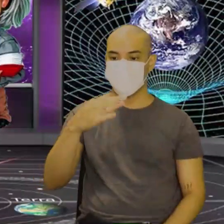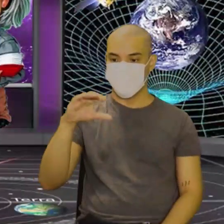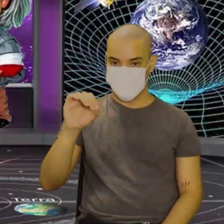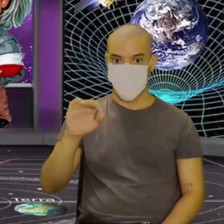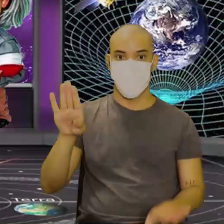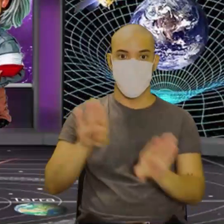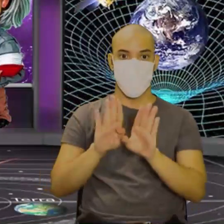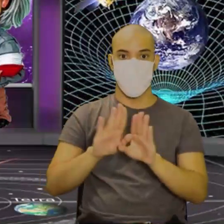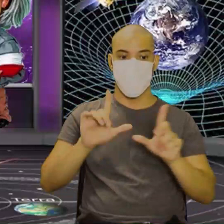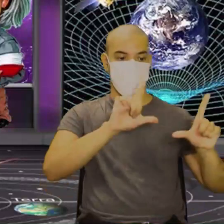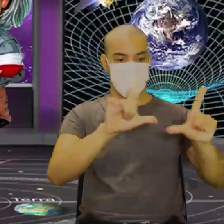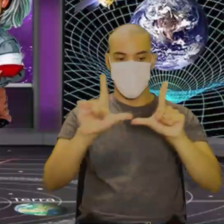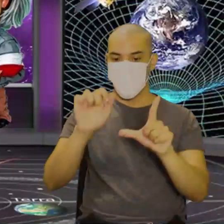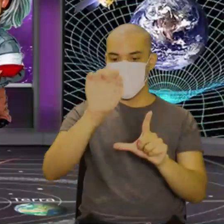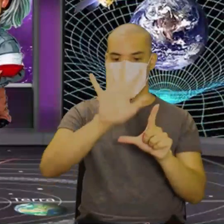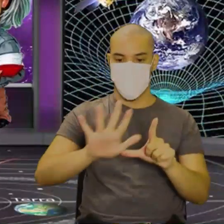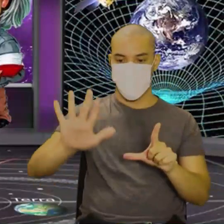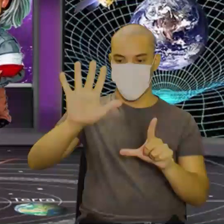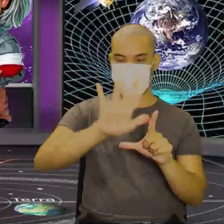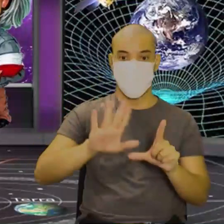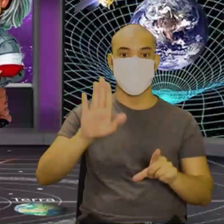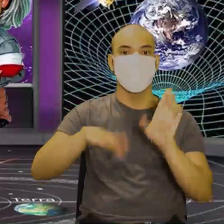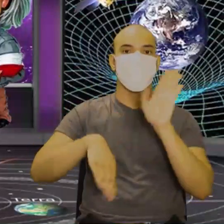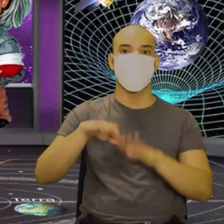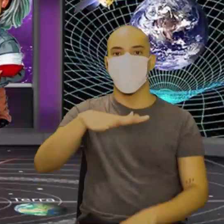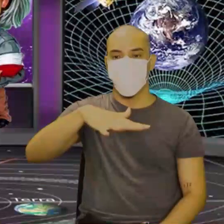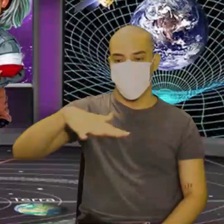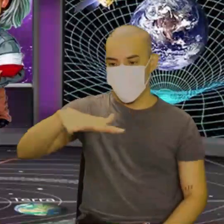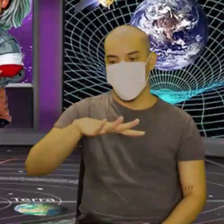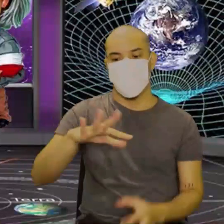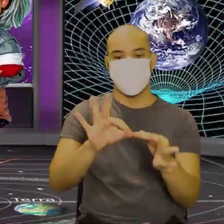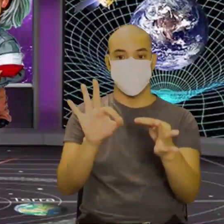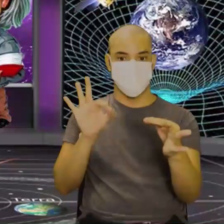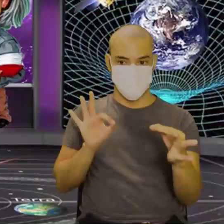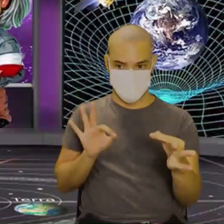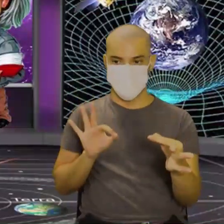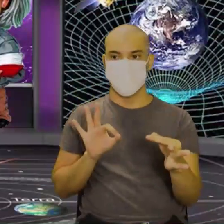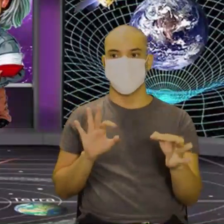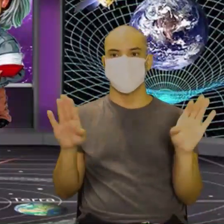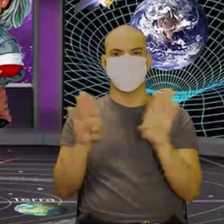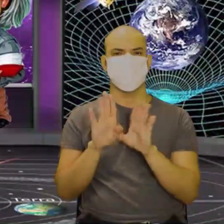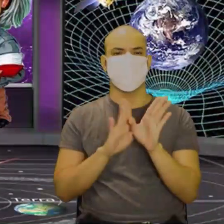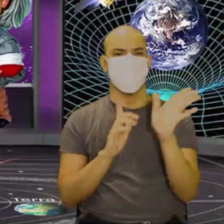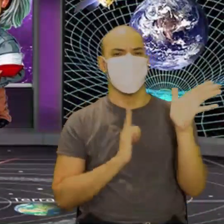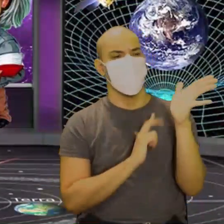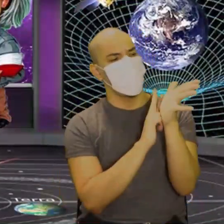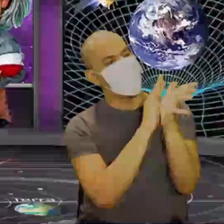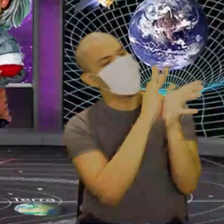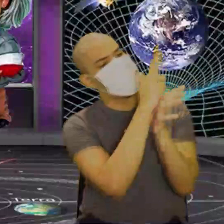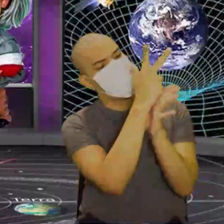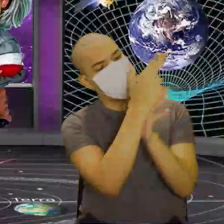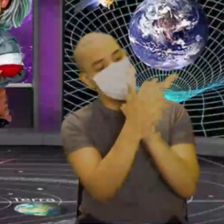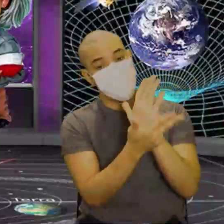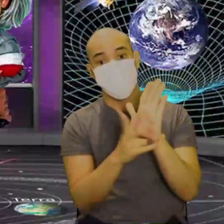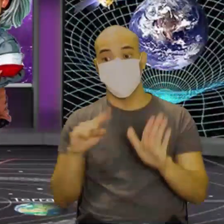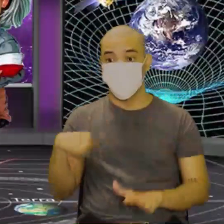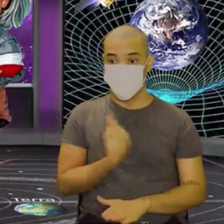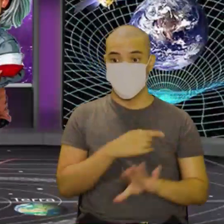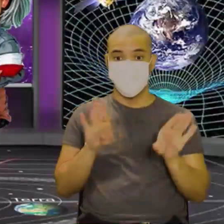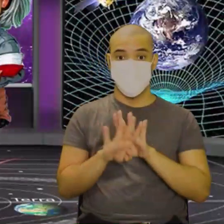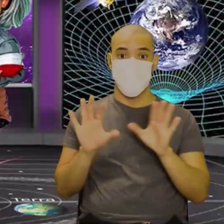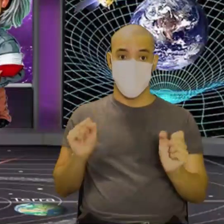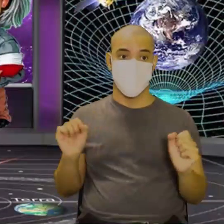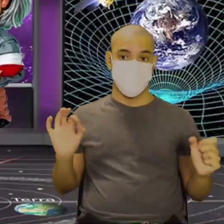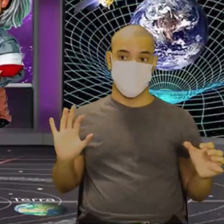que separa essas placas, depende da área, depende da distância, depende disso tudo. E a gente também pode